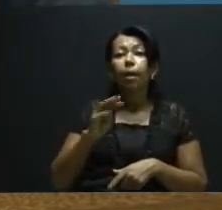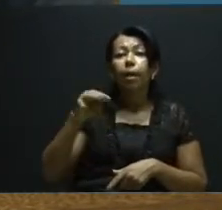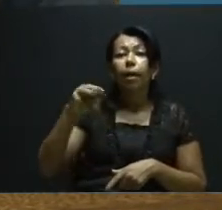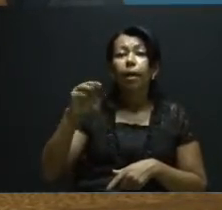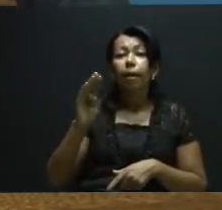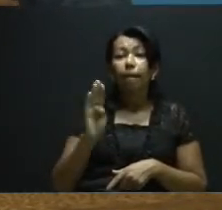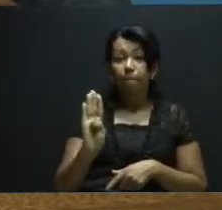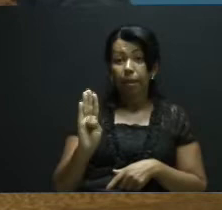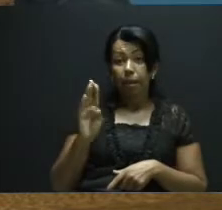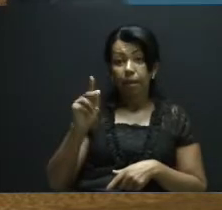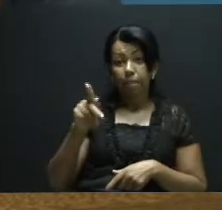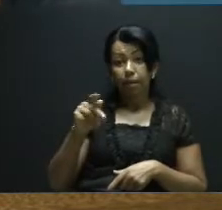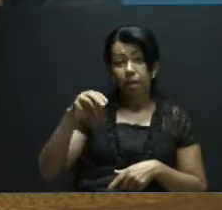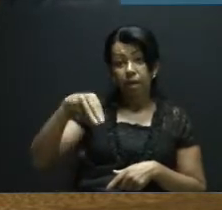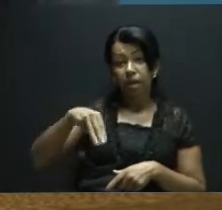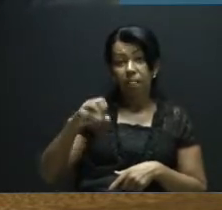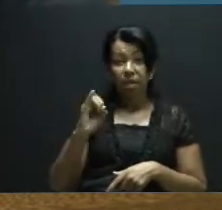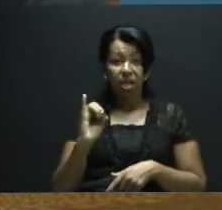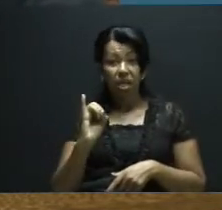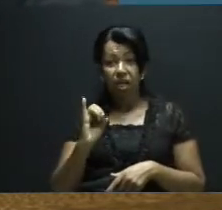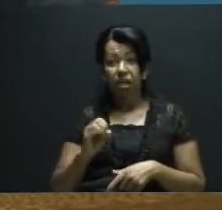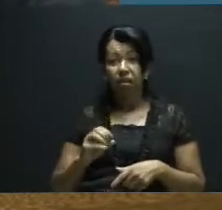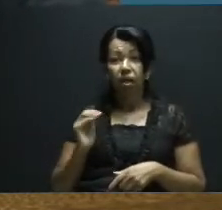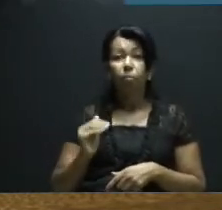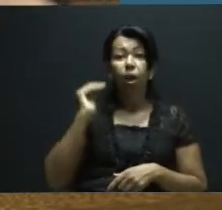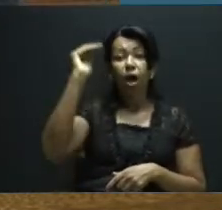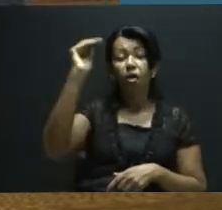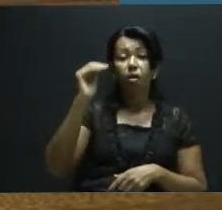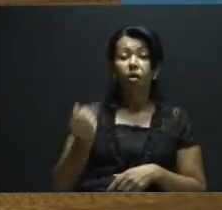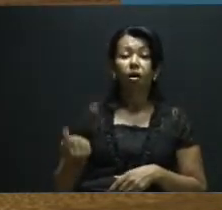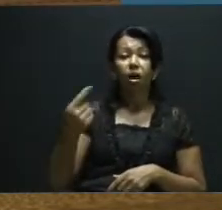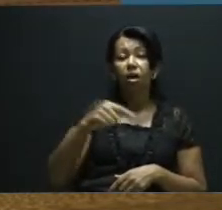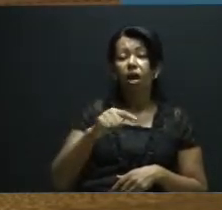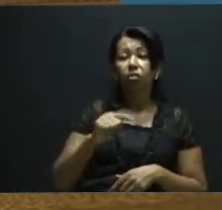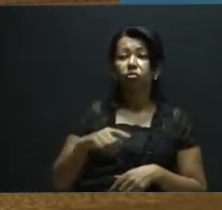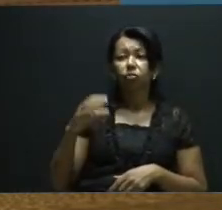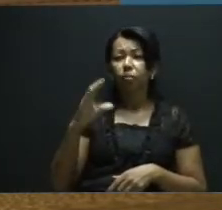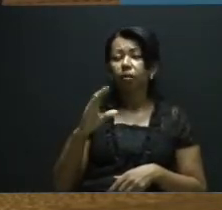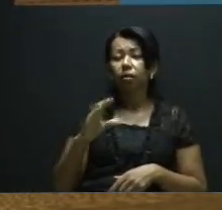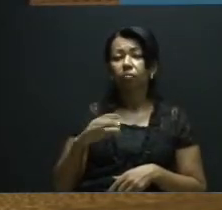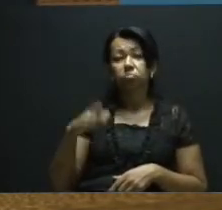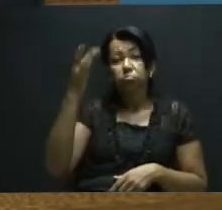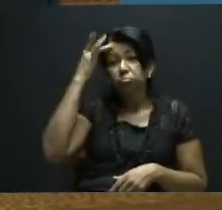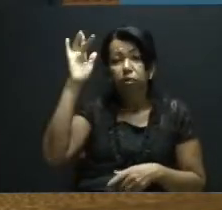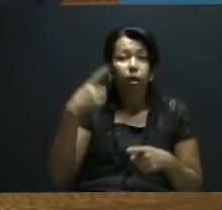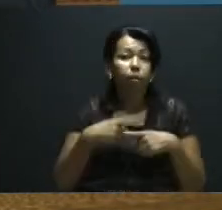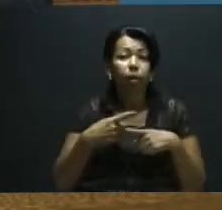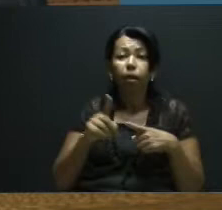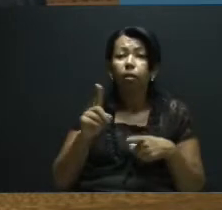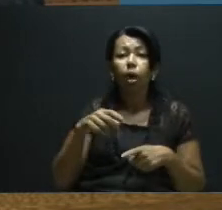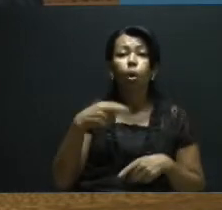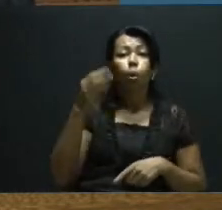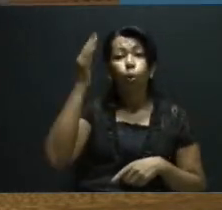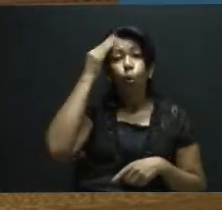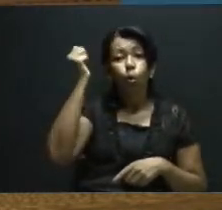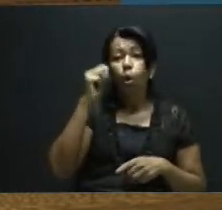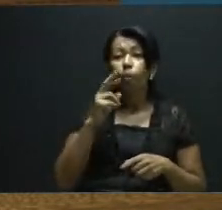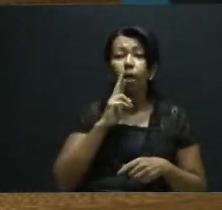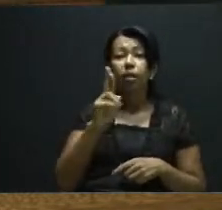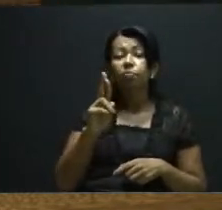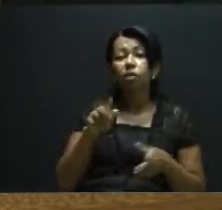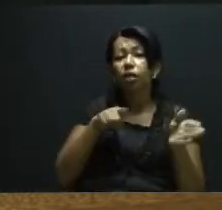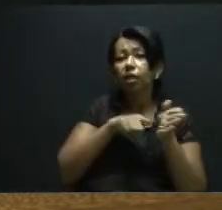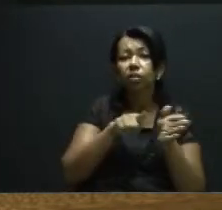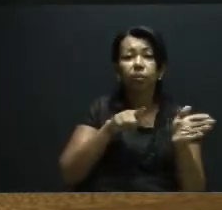superior à 4ª companhia do 21 aqui em cubatão onde ficou o veneno eu sei porquê porque ele não soube responder às